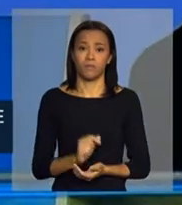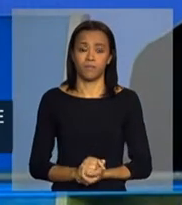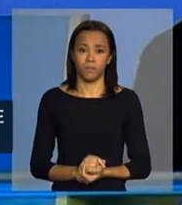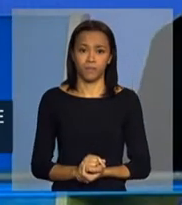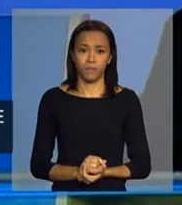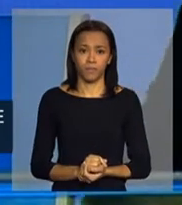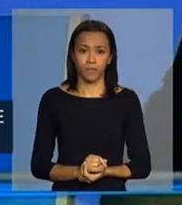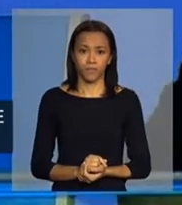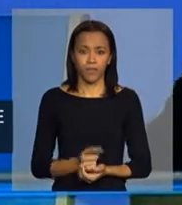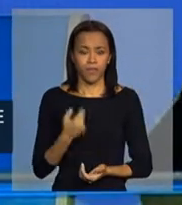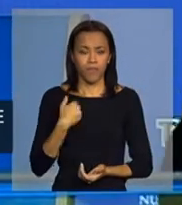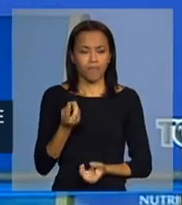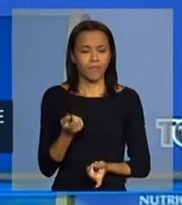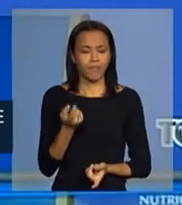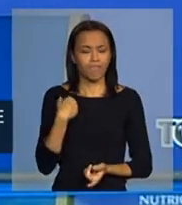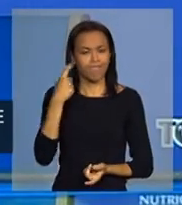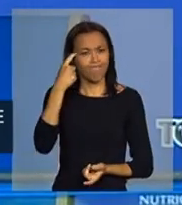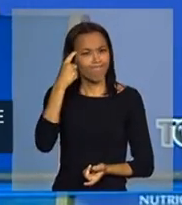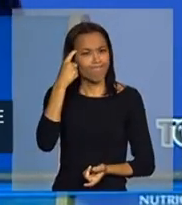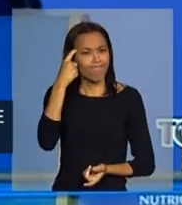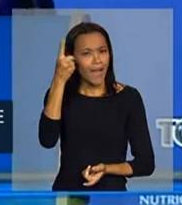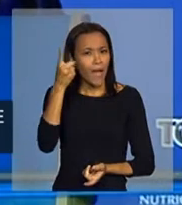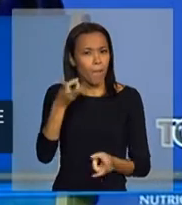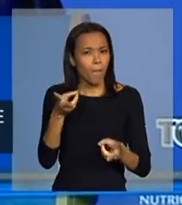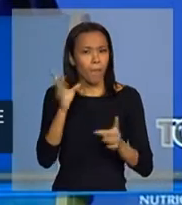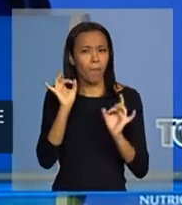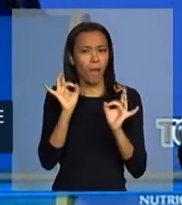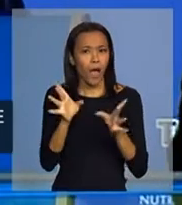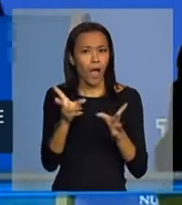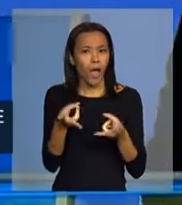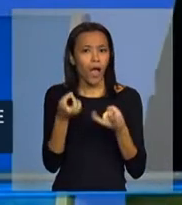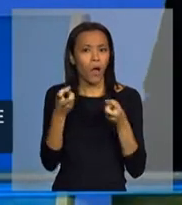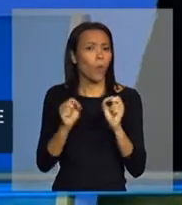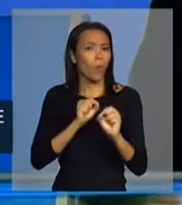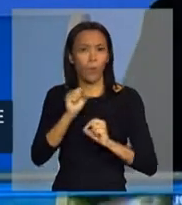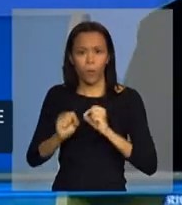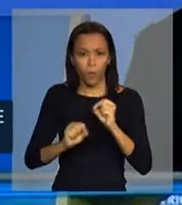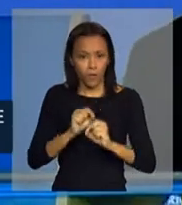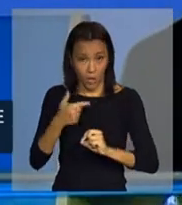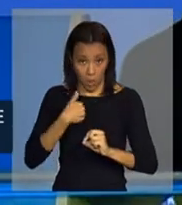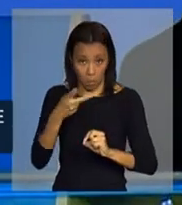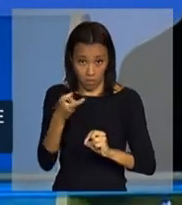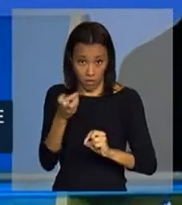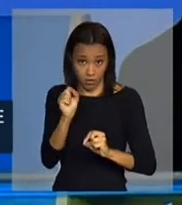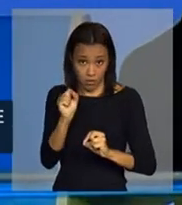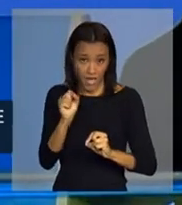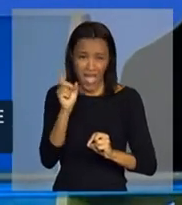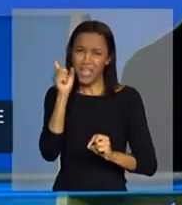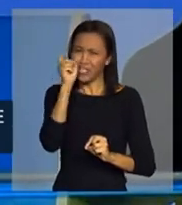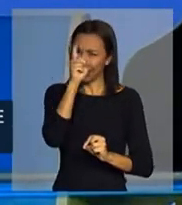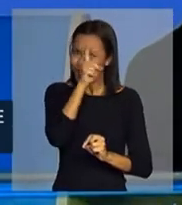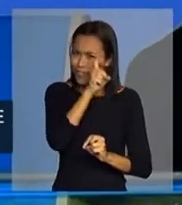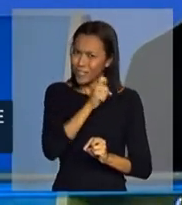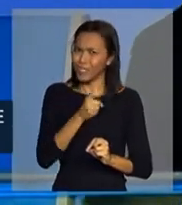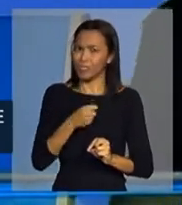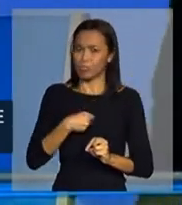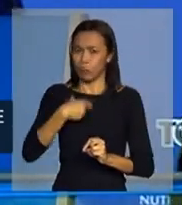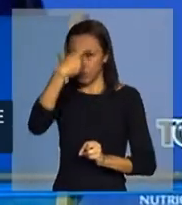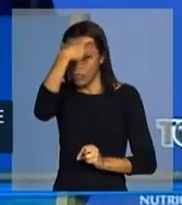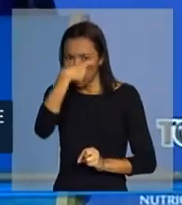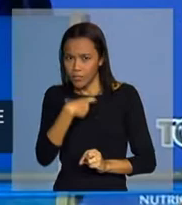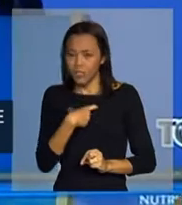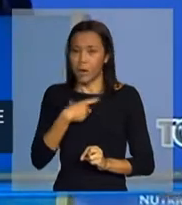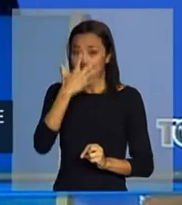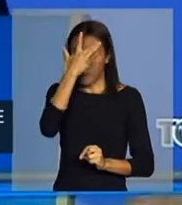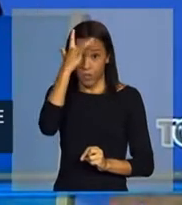deu a seguinte constatação. É difícil os empreendimentos humanos,